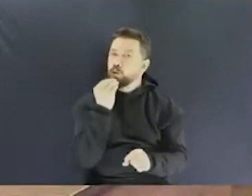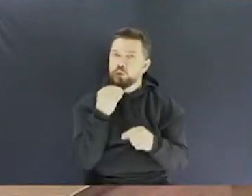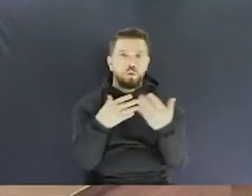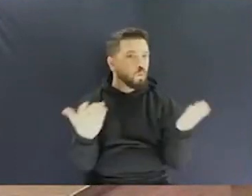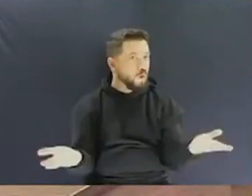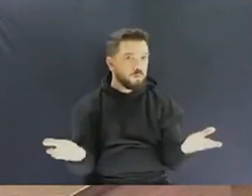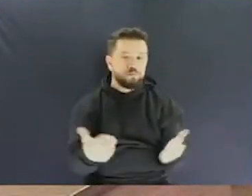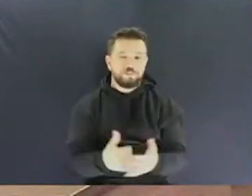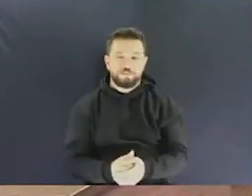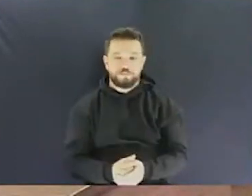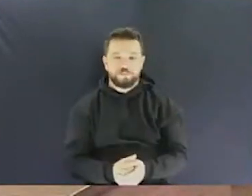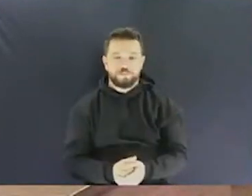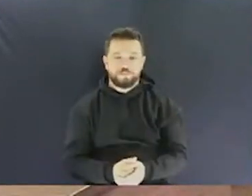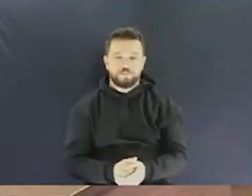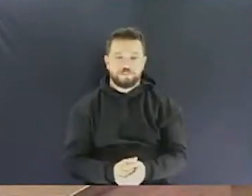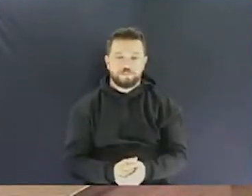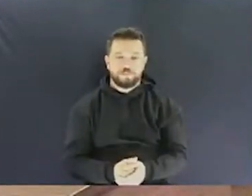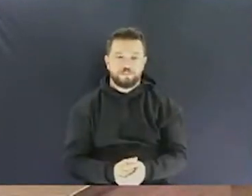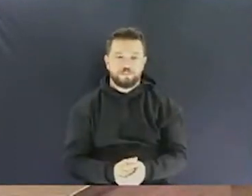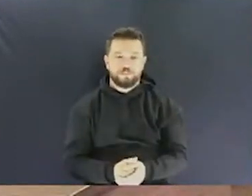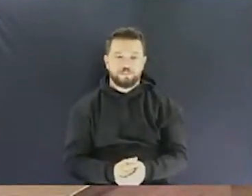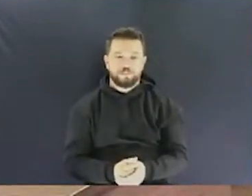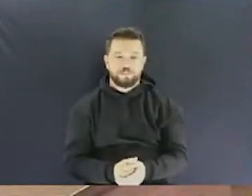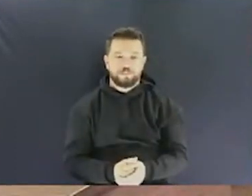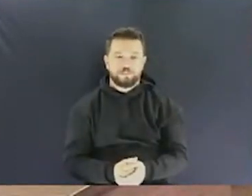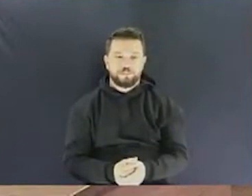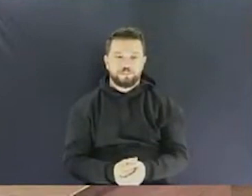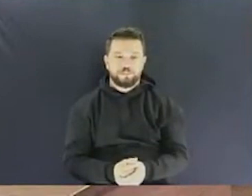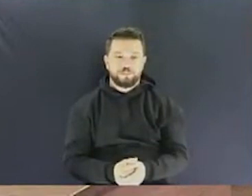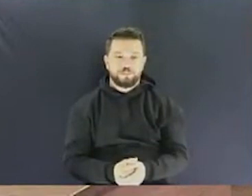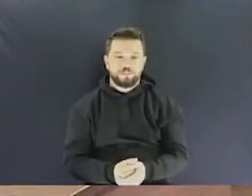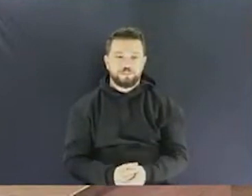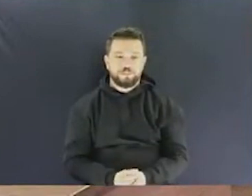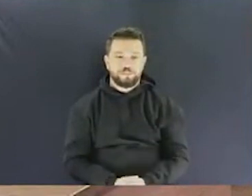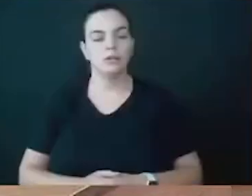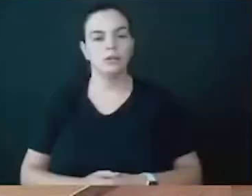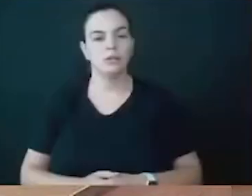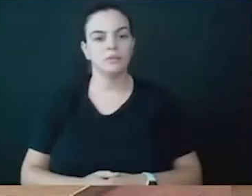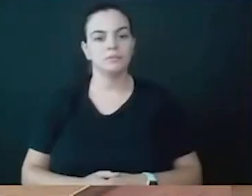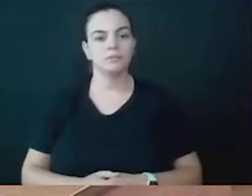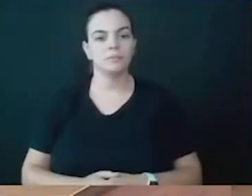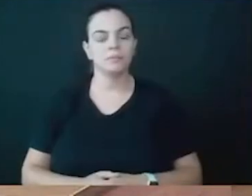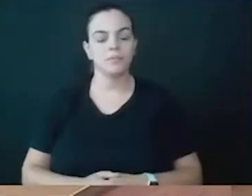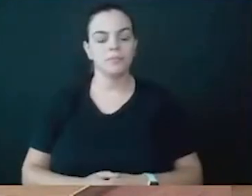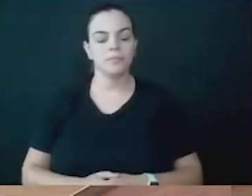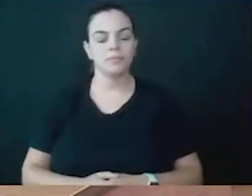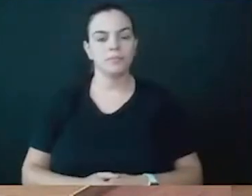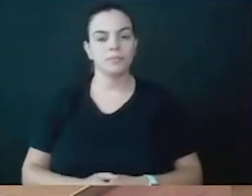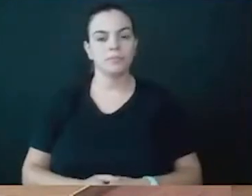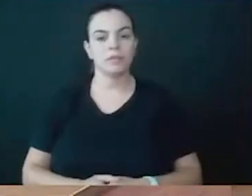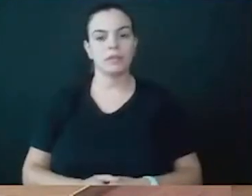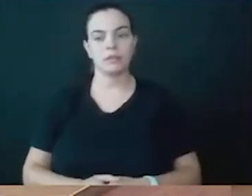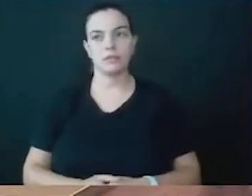pergunta. Curitiba tem estudos de projeção para aumento da previsão orçamentária para assistência social? É a nossa preocupação. Nós entendemos que